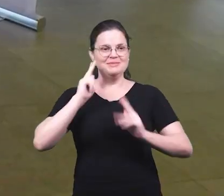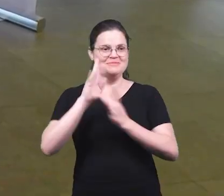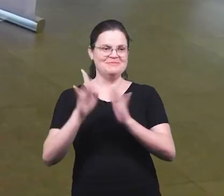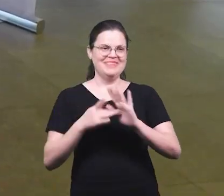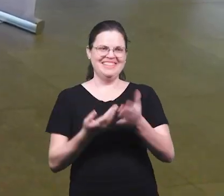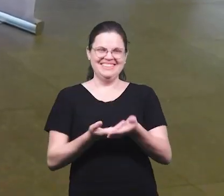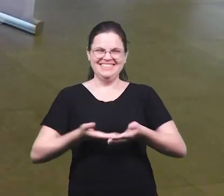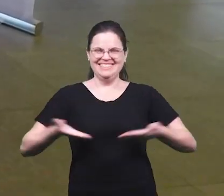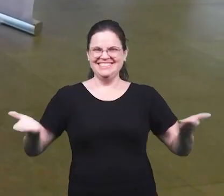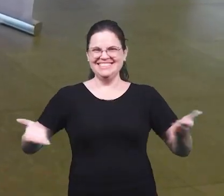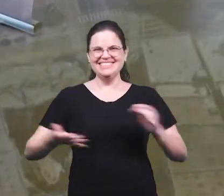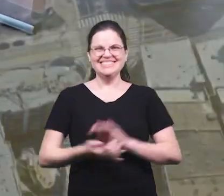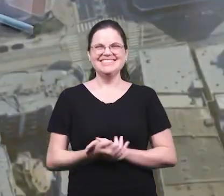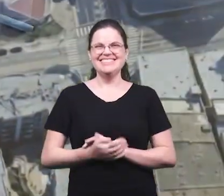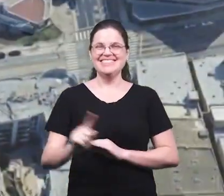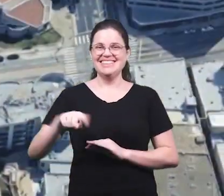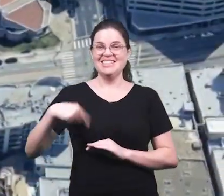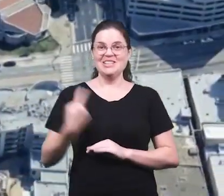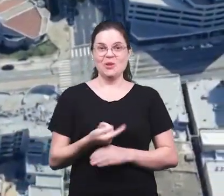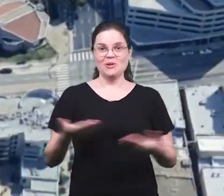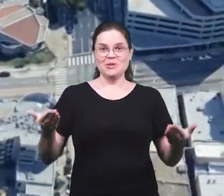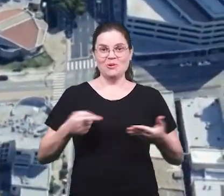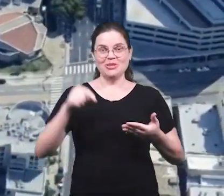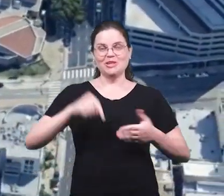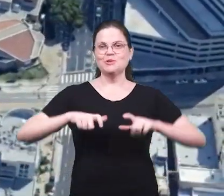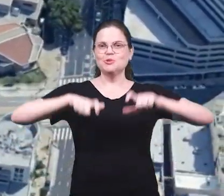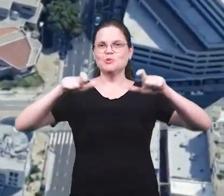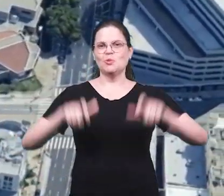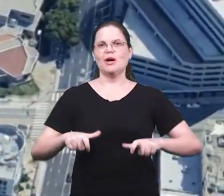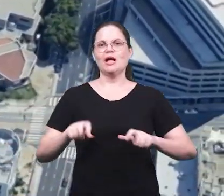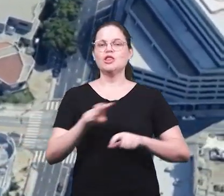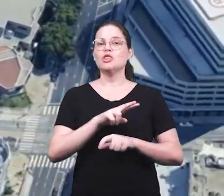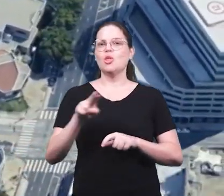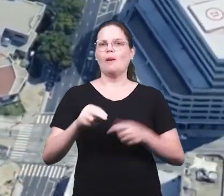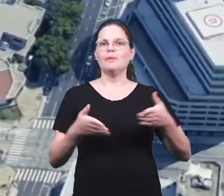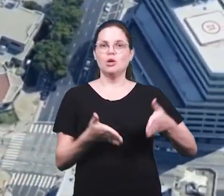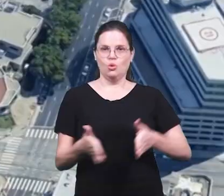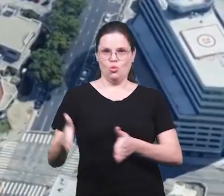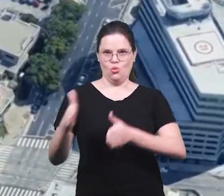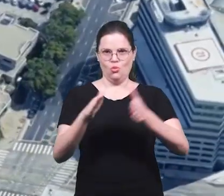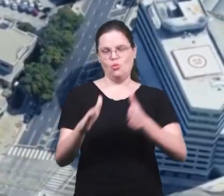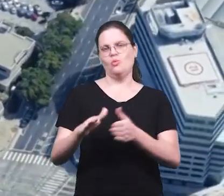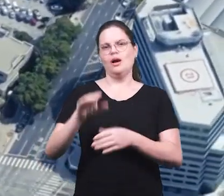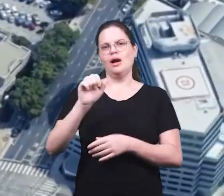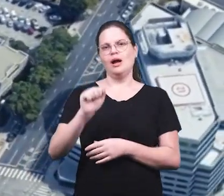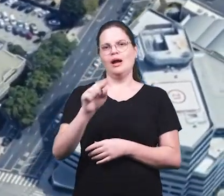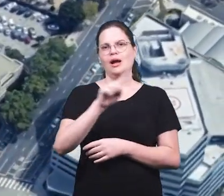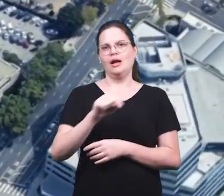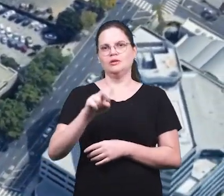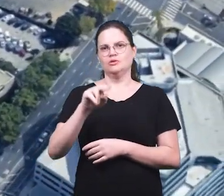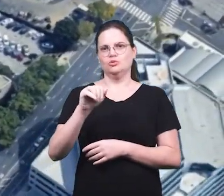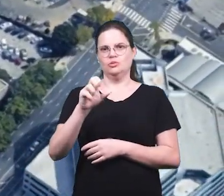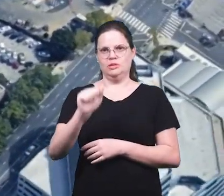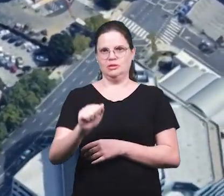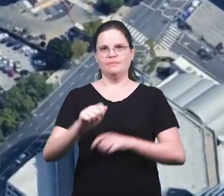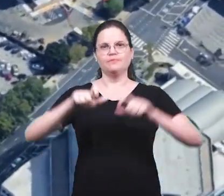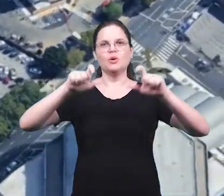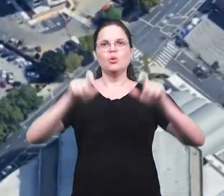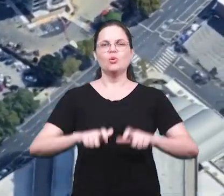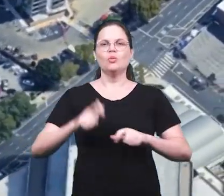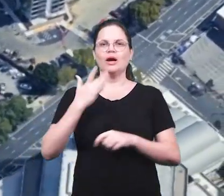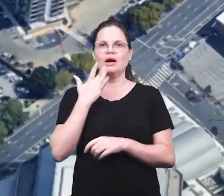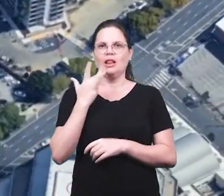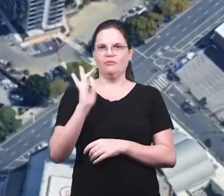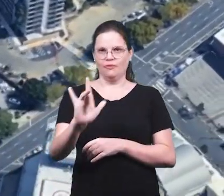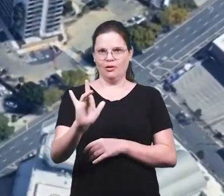Paz do Senhor a todos. Estamos aqui na Rua Azusa, Los Angeles,